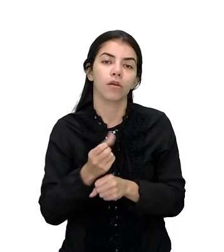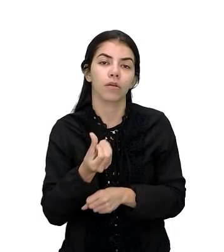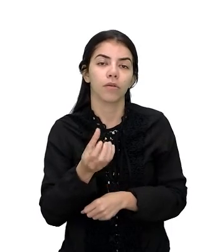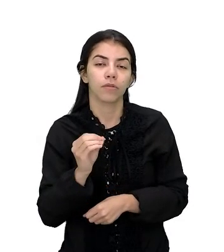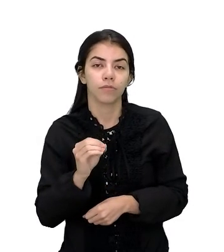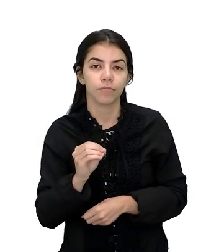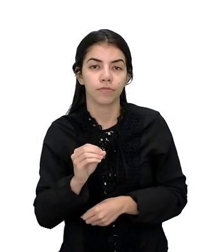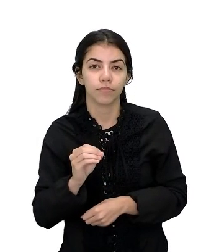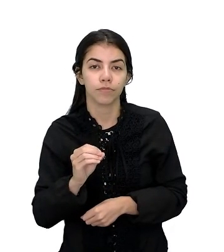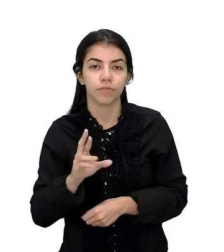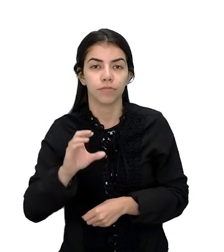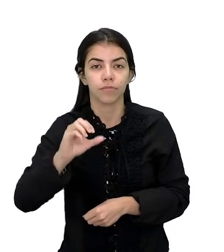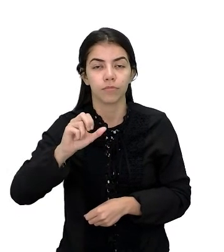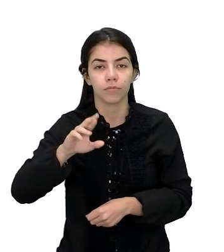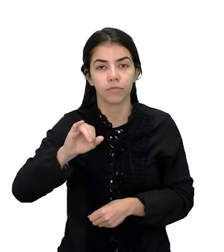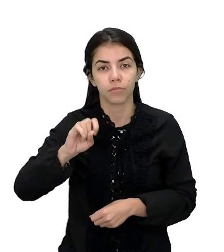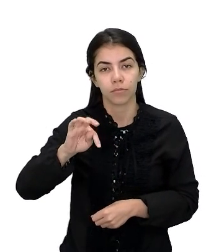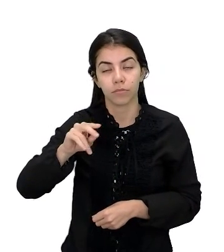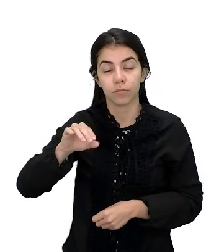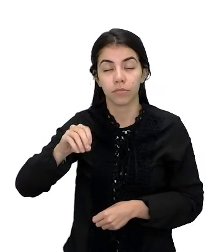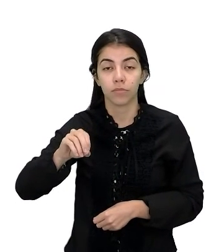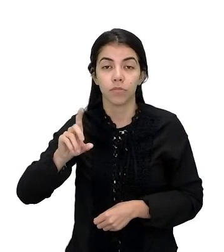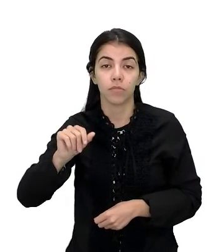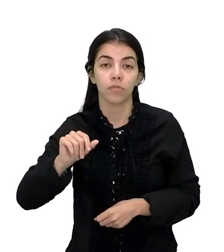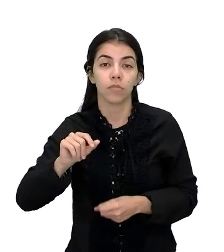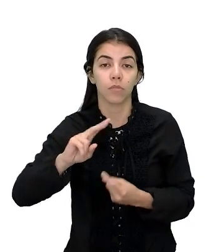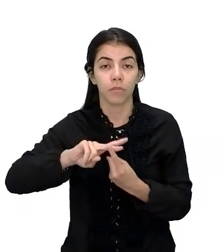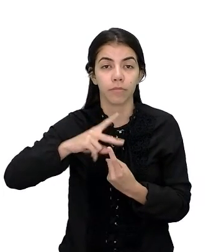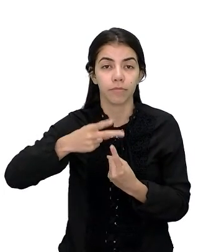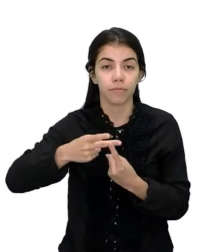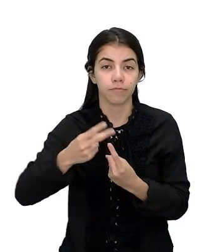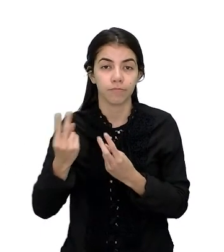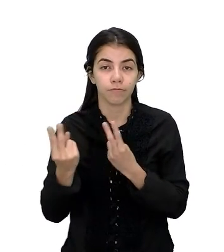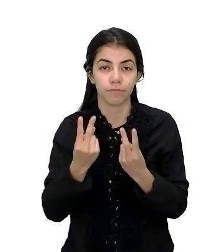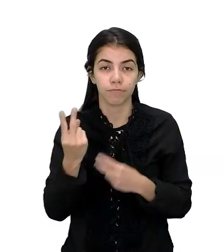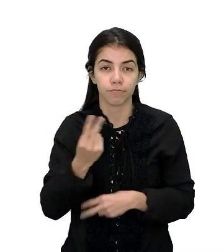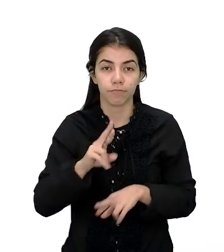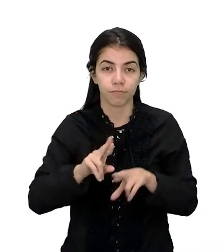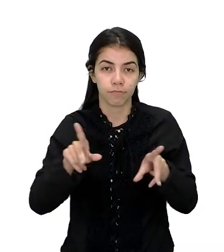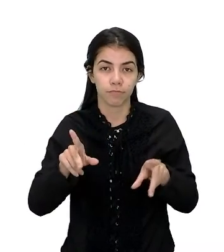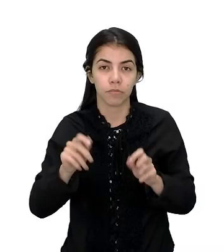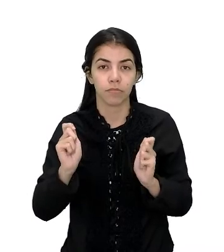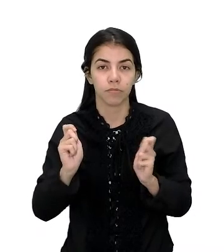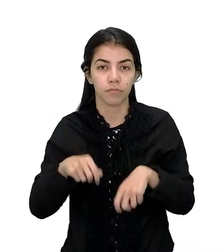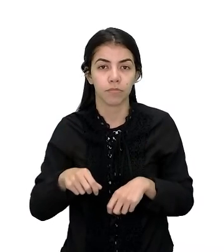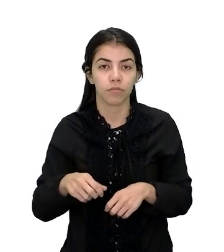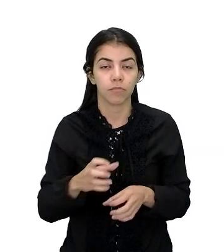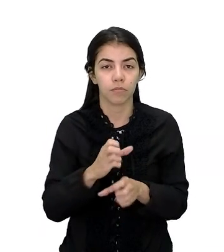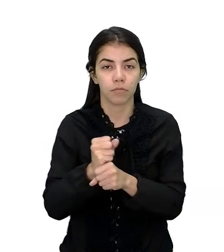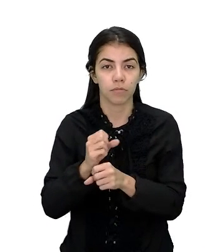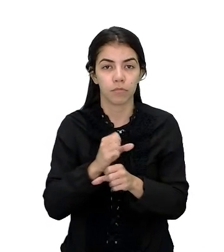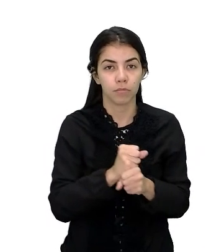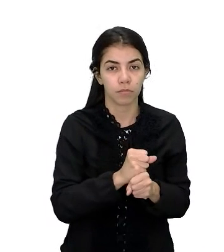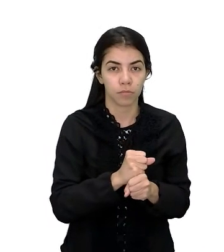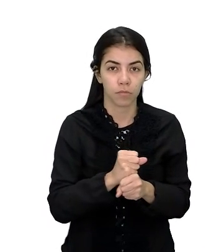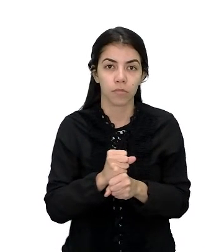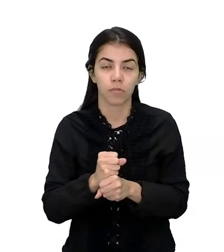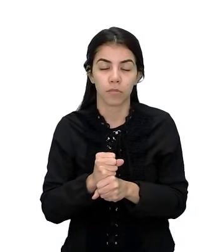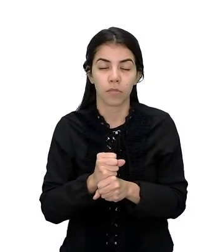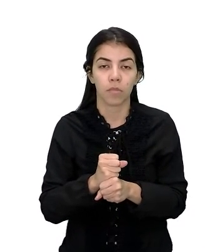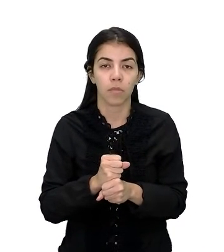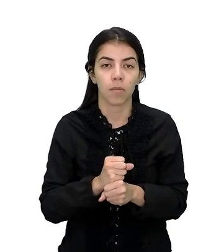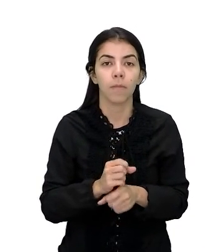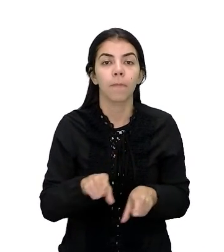idade de Cristiane em relação à idade de Rafael é o quê? Um é o dobro do outro. E aí eu já consegui montar minhas duas equações. E aí eu parto para a